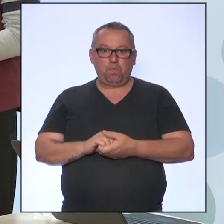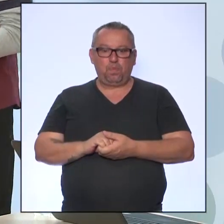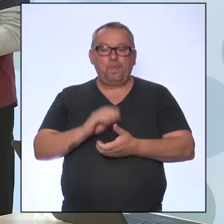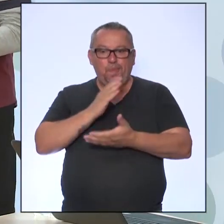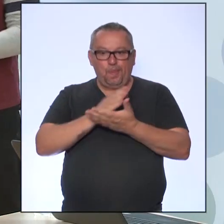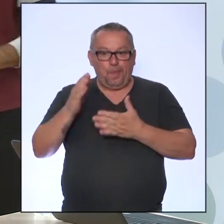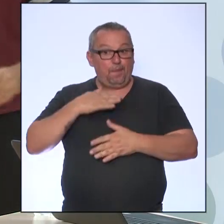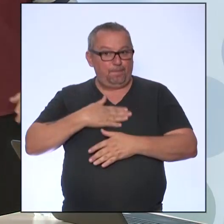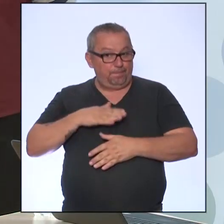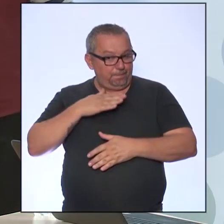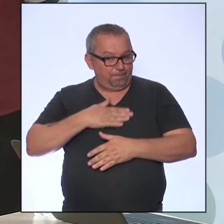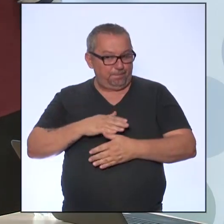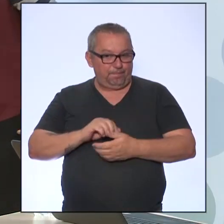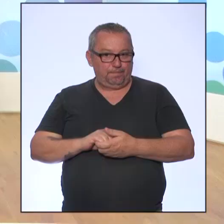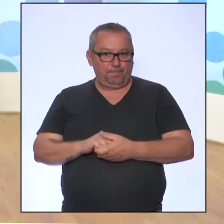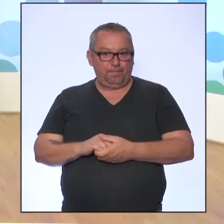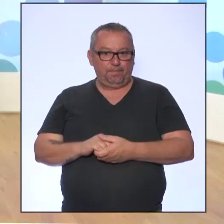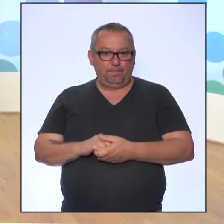Começa devagar.